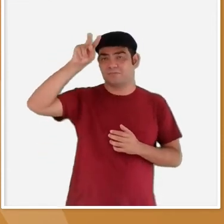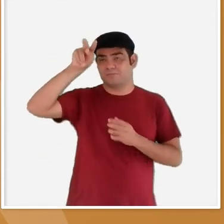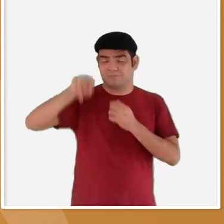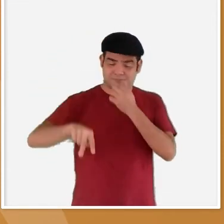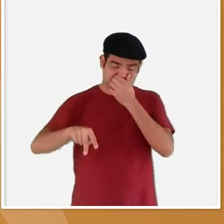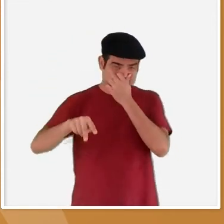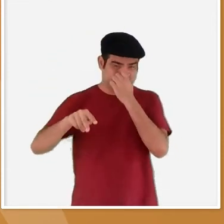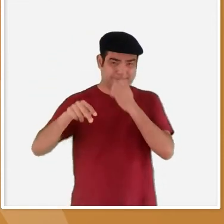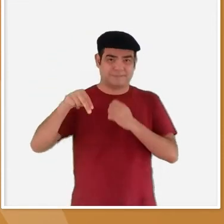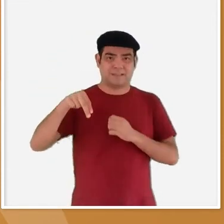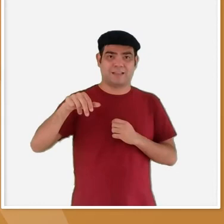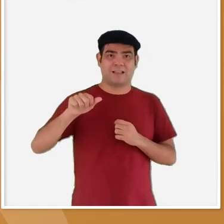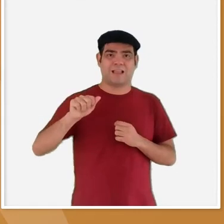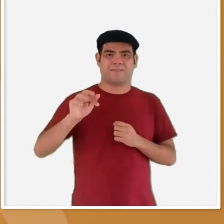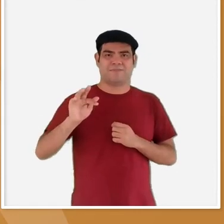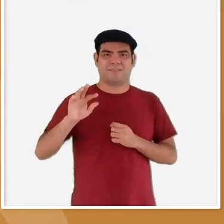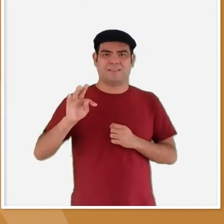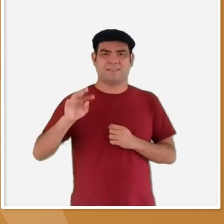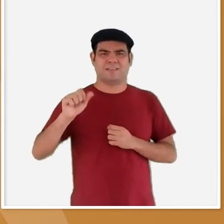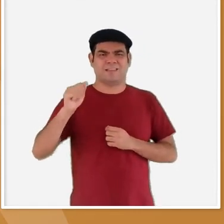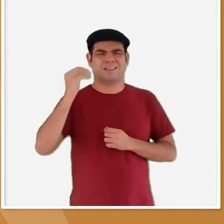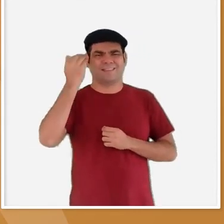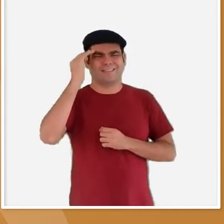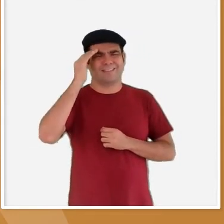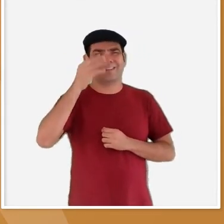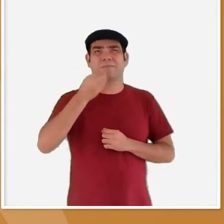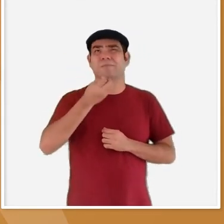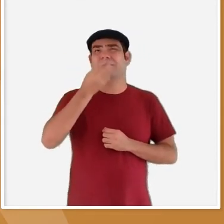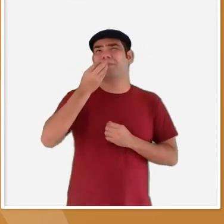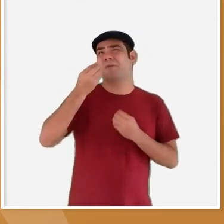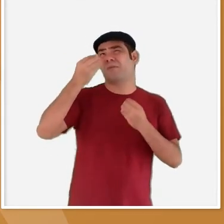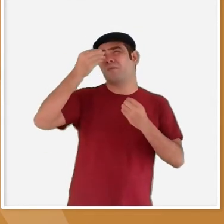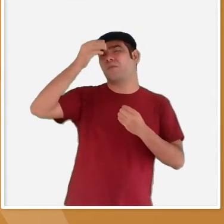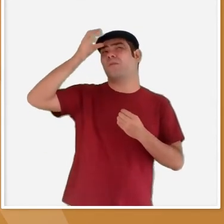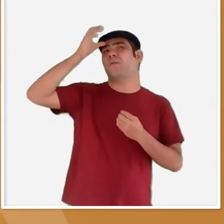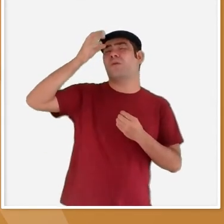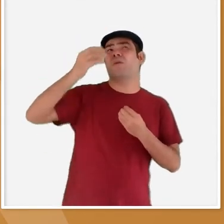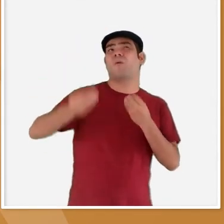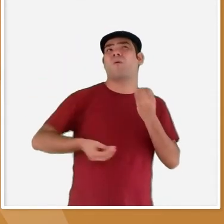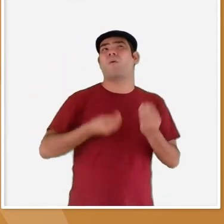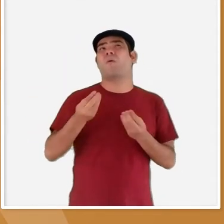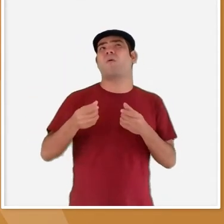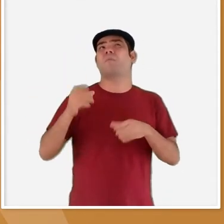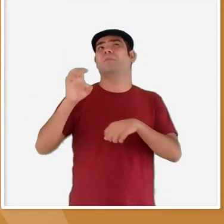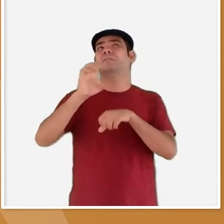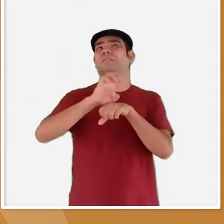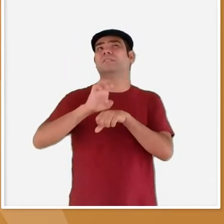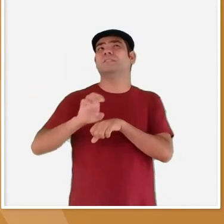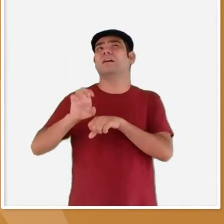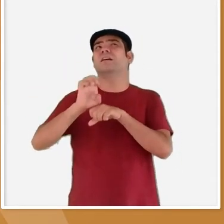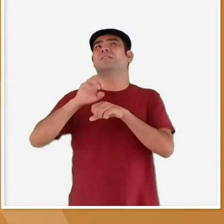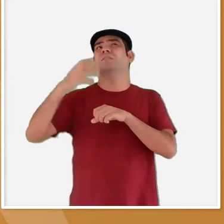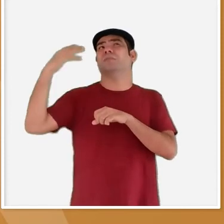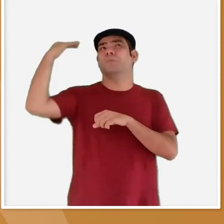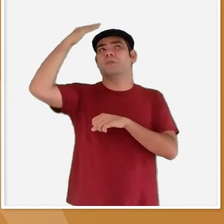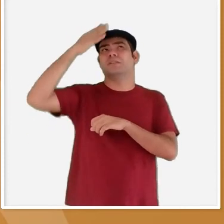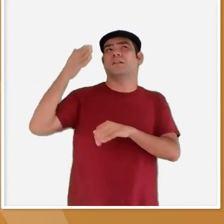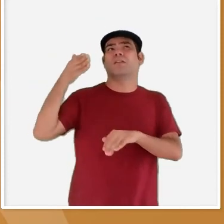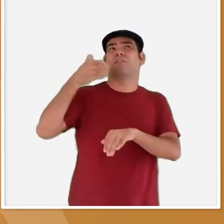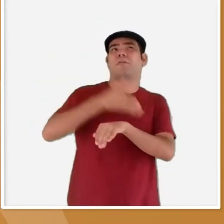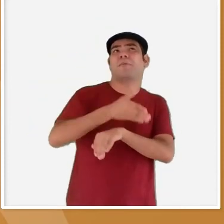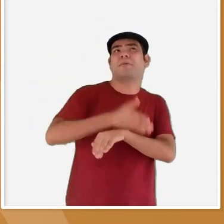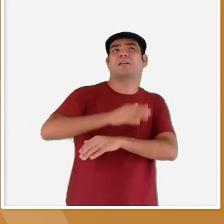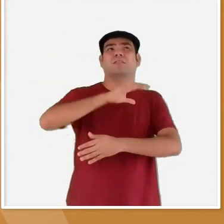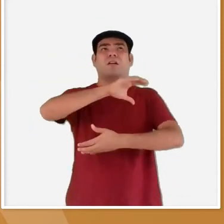entender bem como é que o Estado mexicano ele vai participar de um acordo de